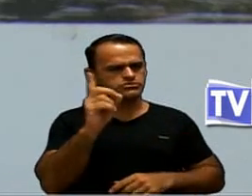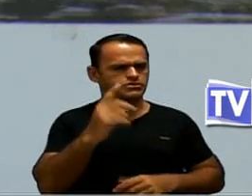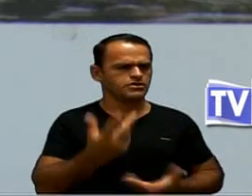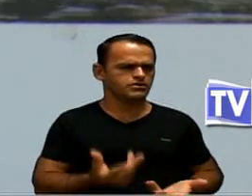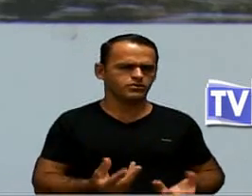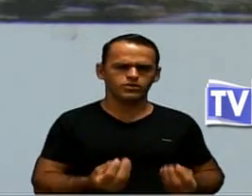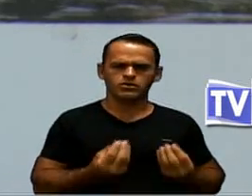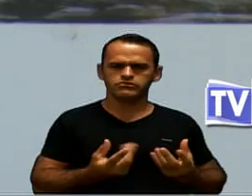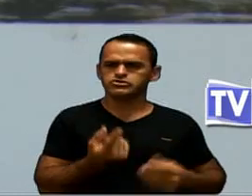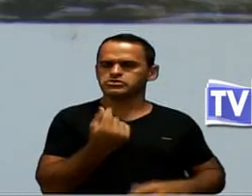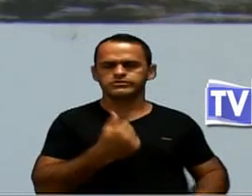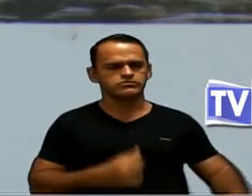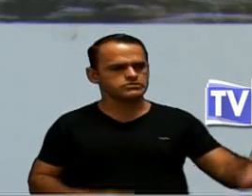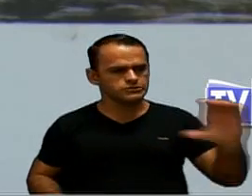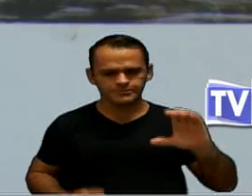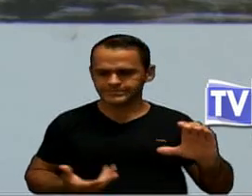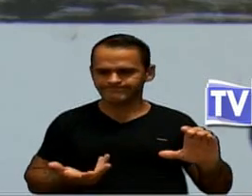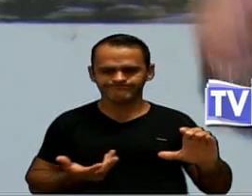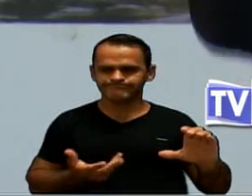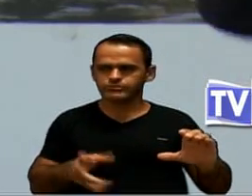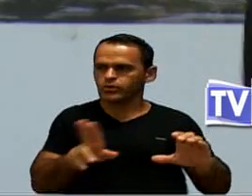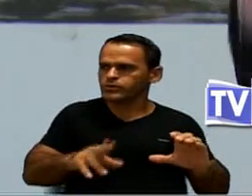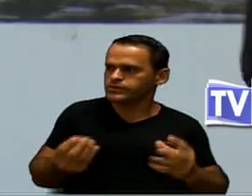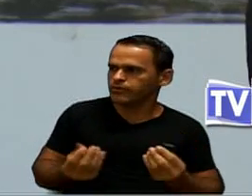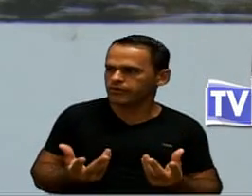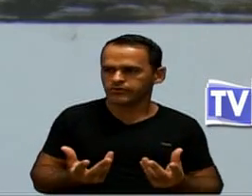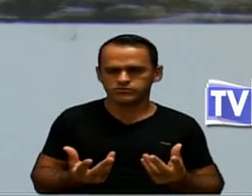nós pegarmos um dinheiro e não saber onde vai ser aplicado. É uma